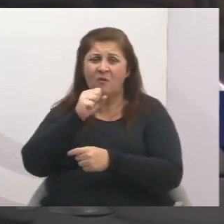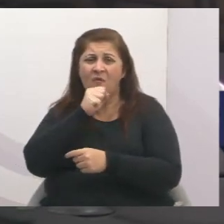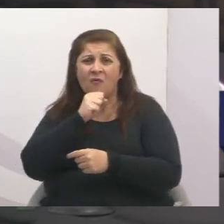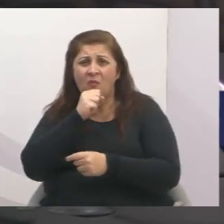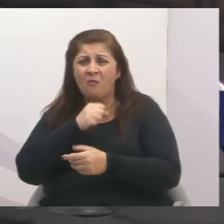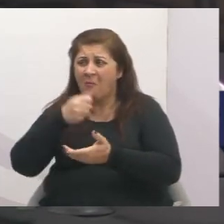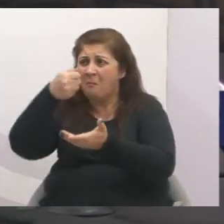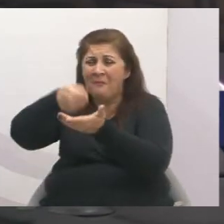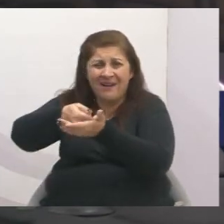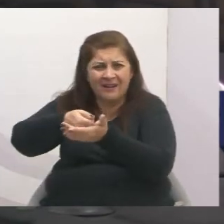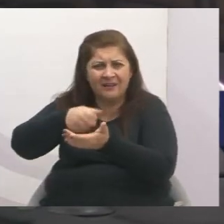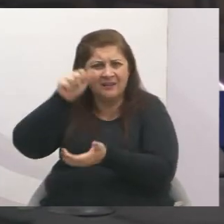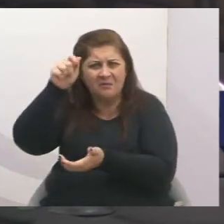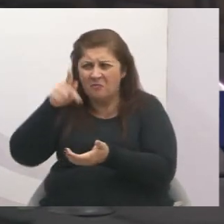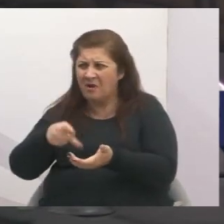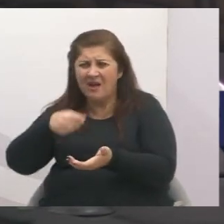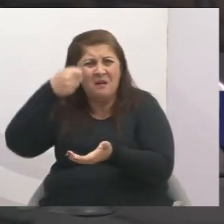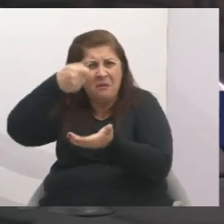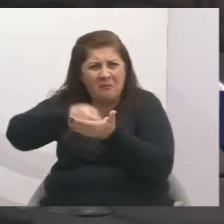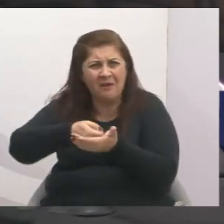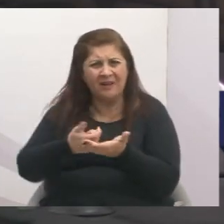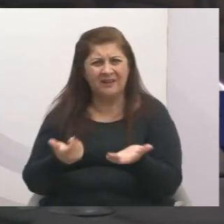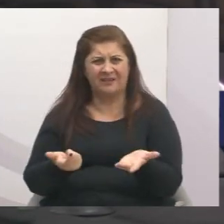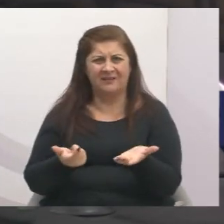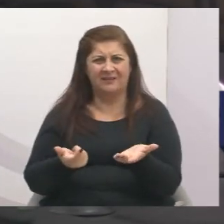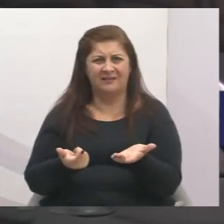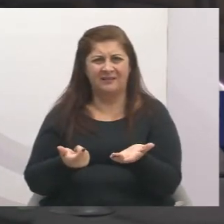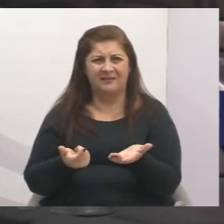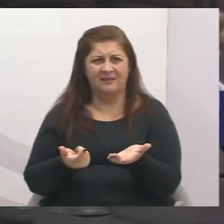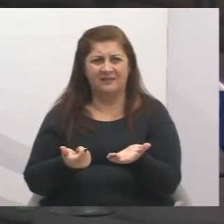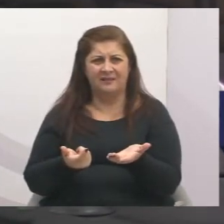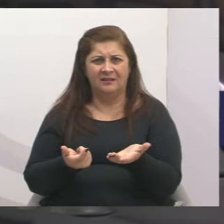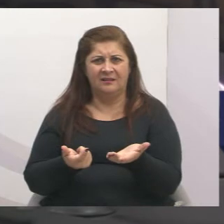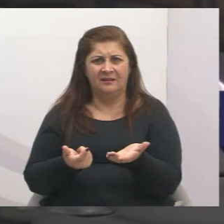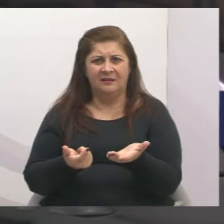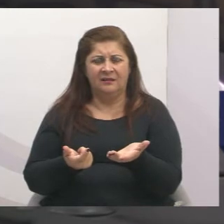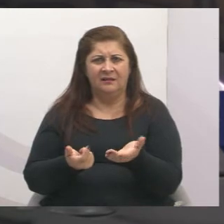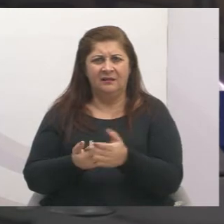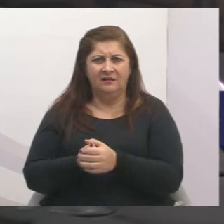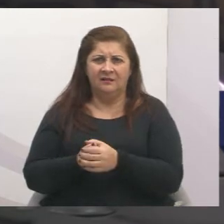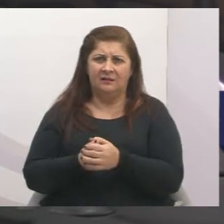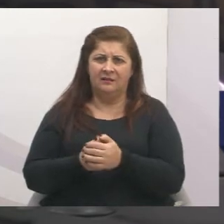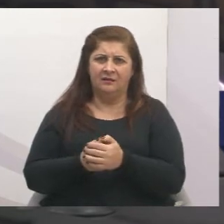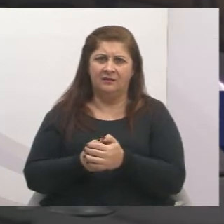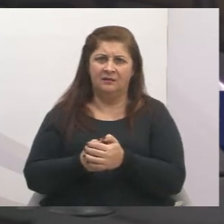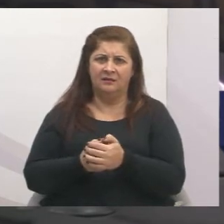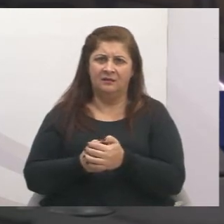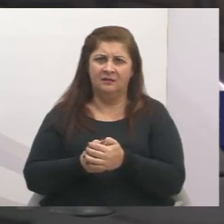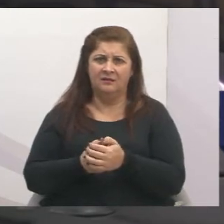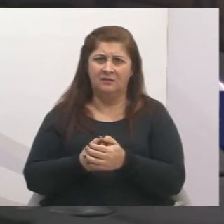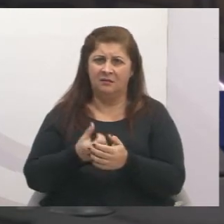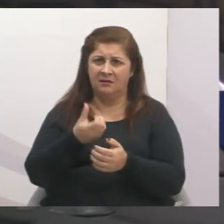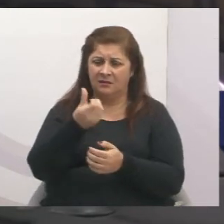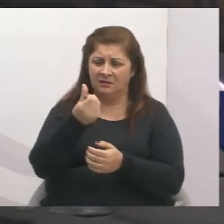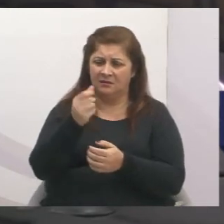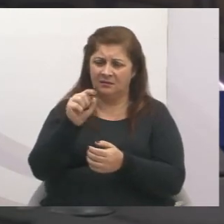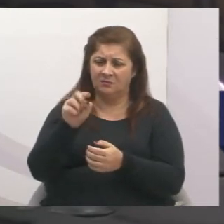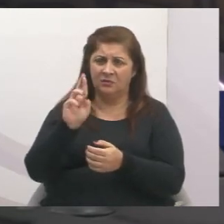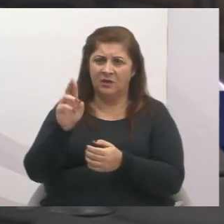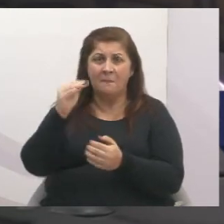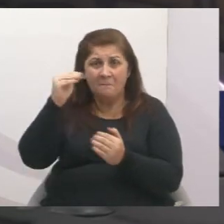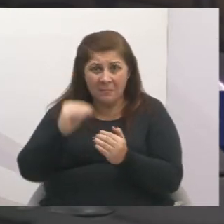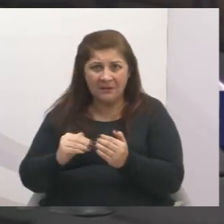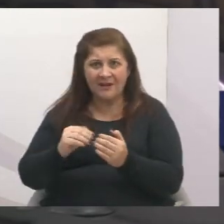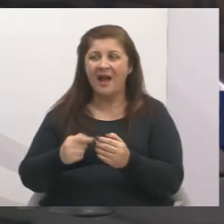o aposentado, que ganha menos que 6, 7 mil reais, aí surgem